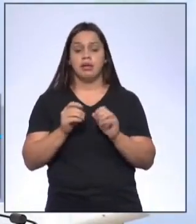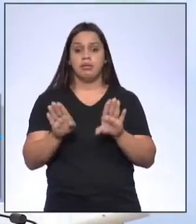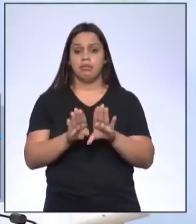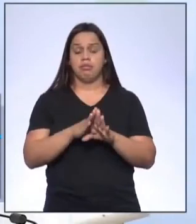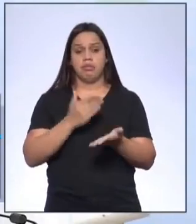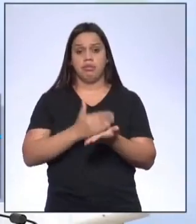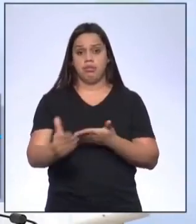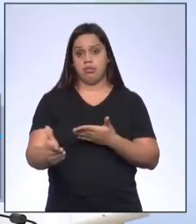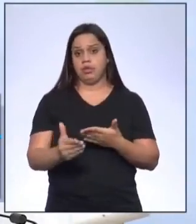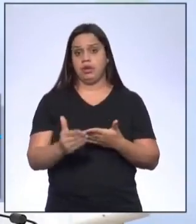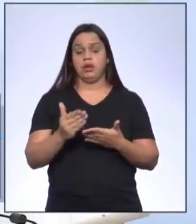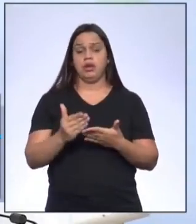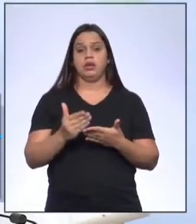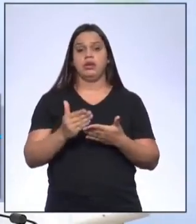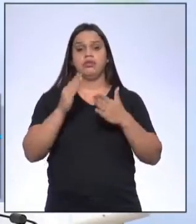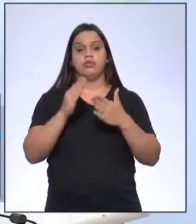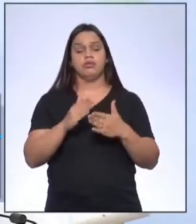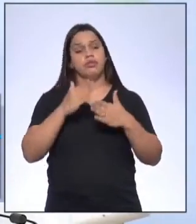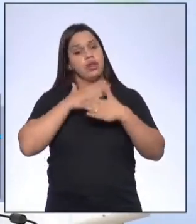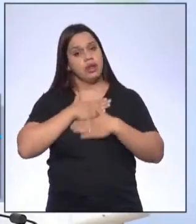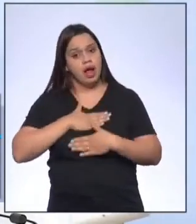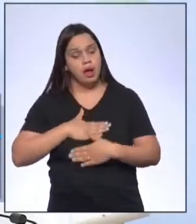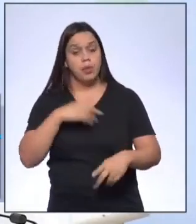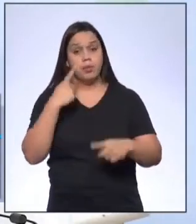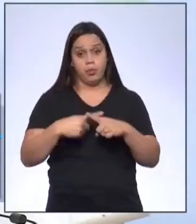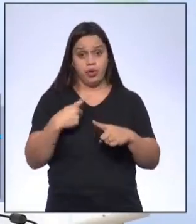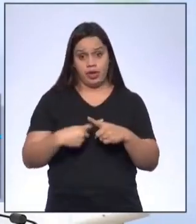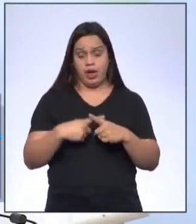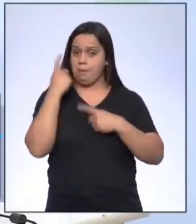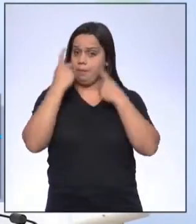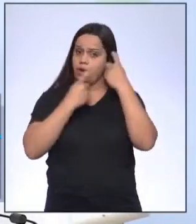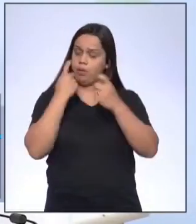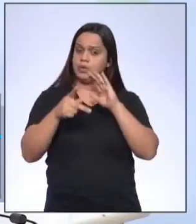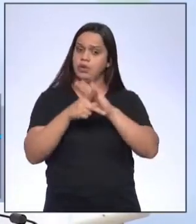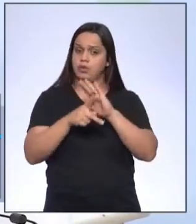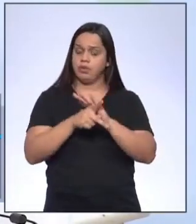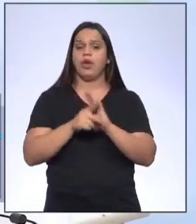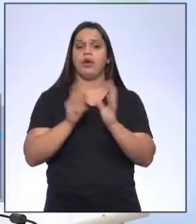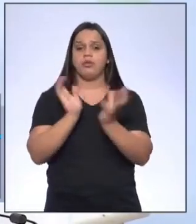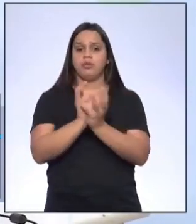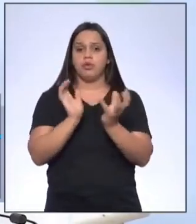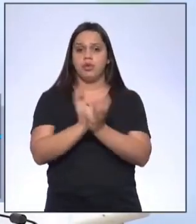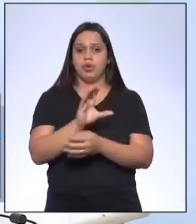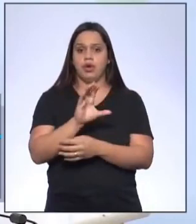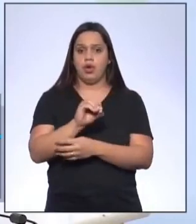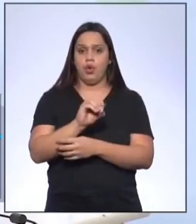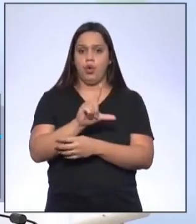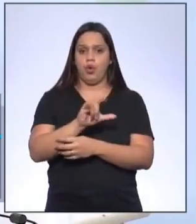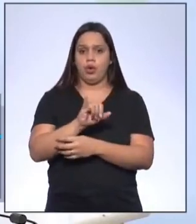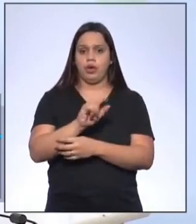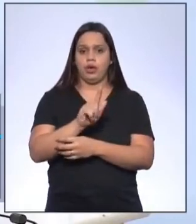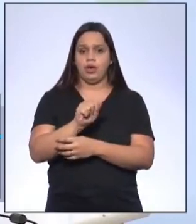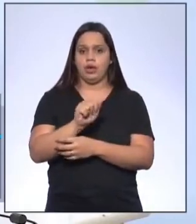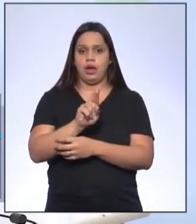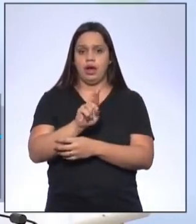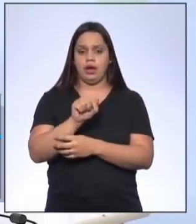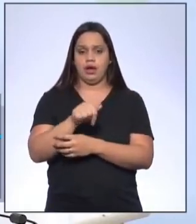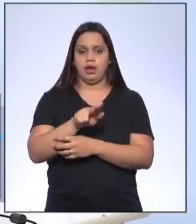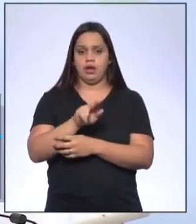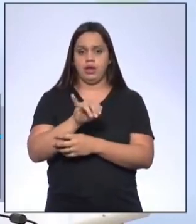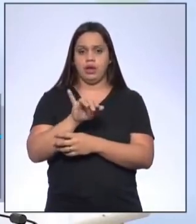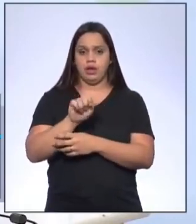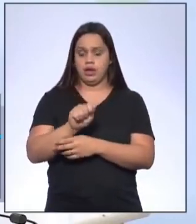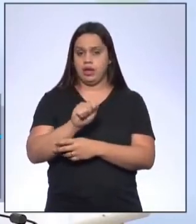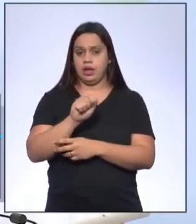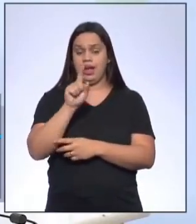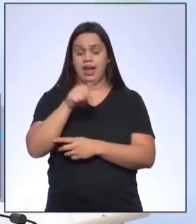inicial bastante lento, até porque a preocupação da oligarquia, que era chamada de oligarquia cafeeira, nesse período é a produção